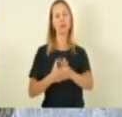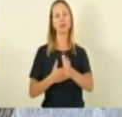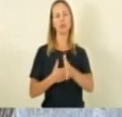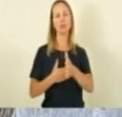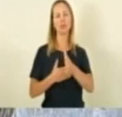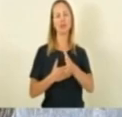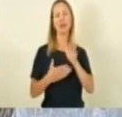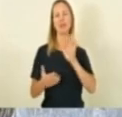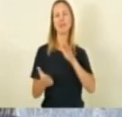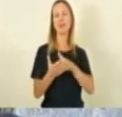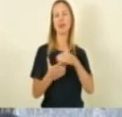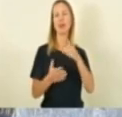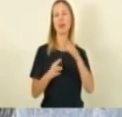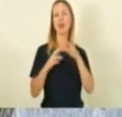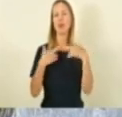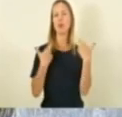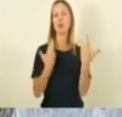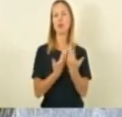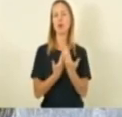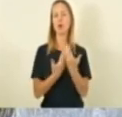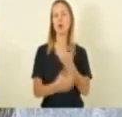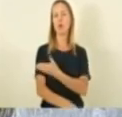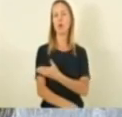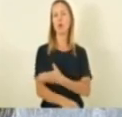seria até na sessão ordinária